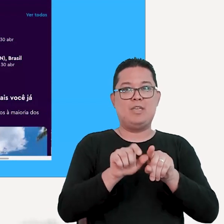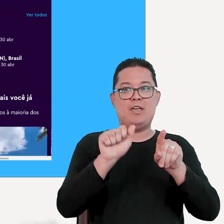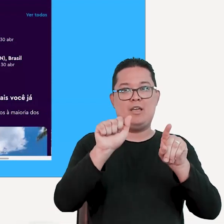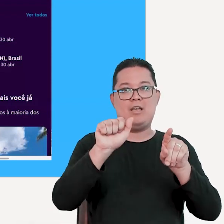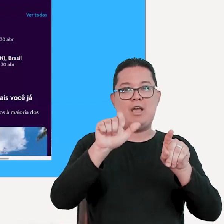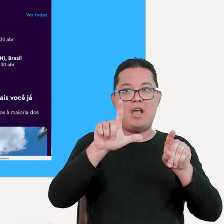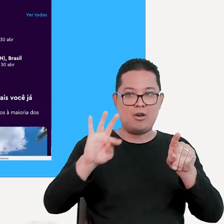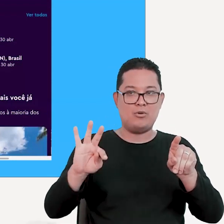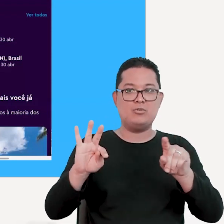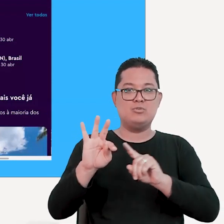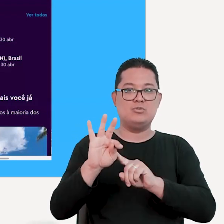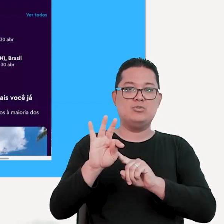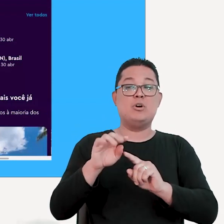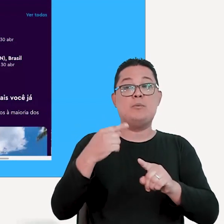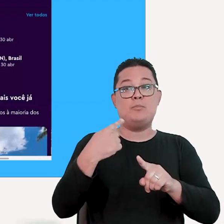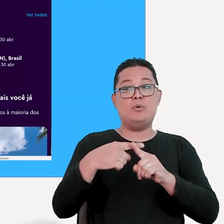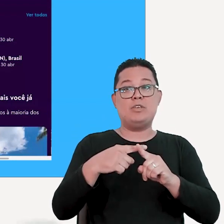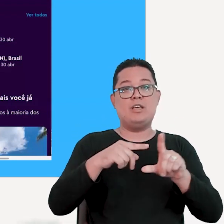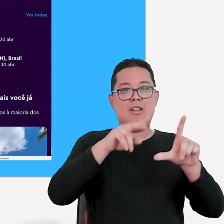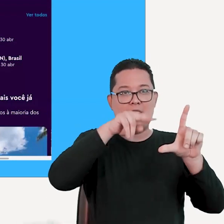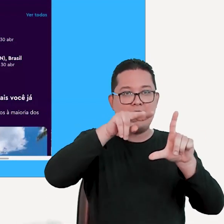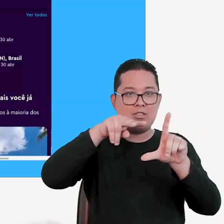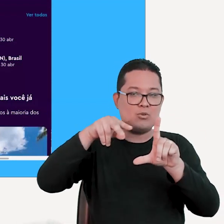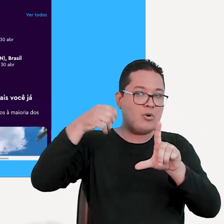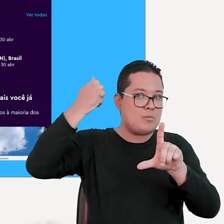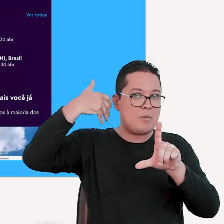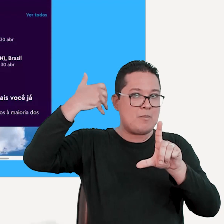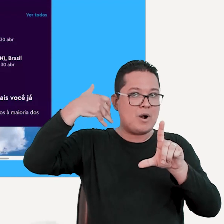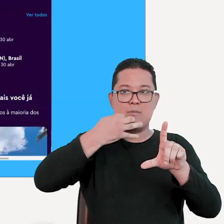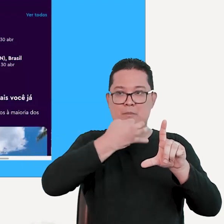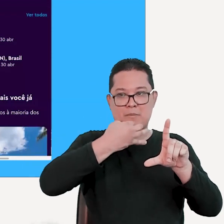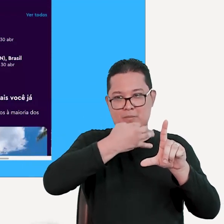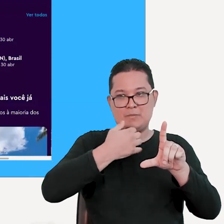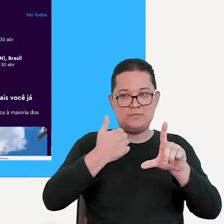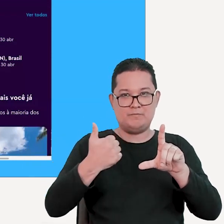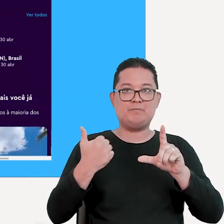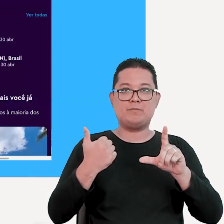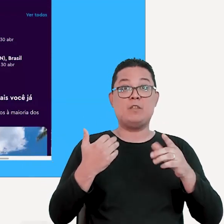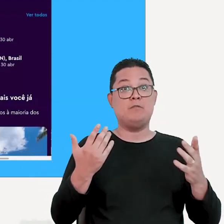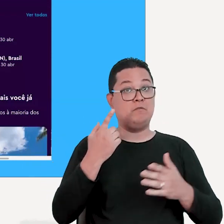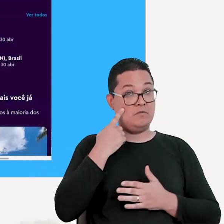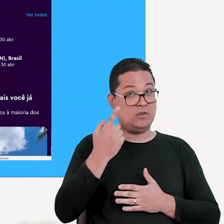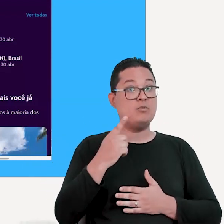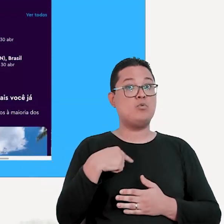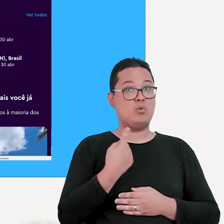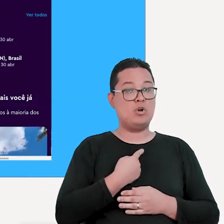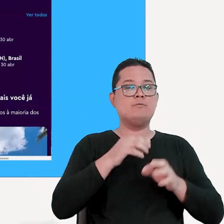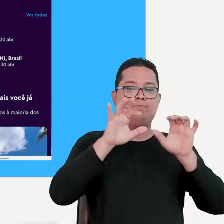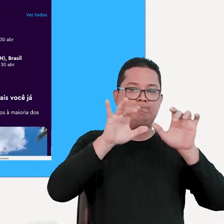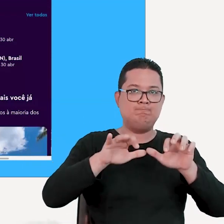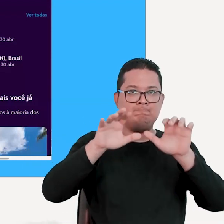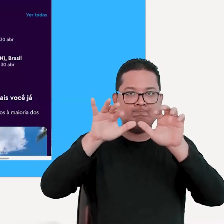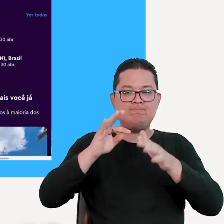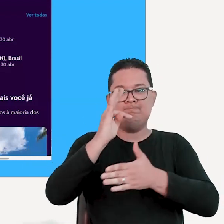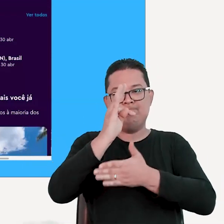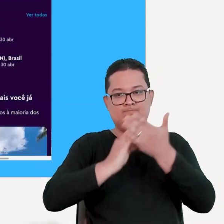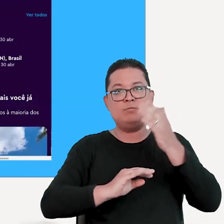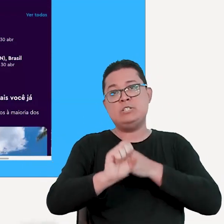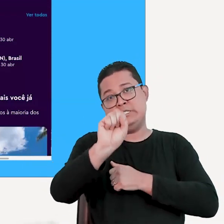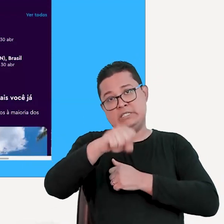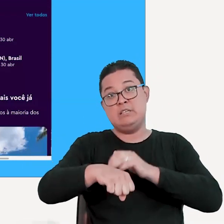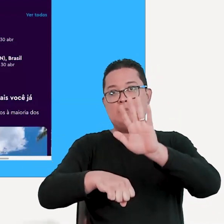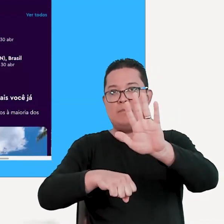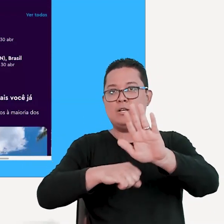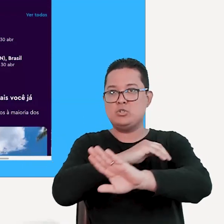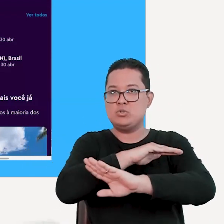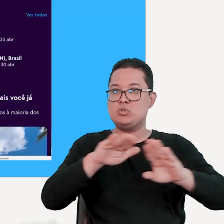olhar muito amplo. Nós fazemos textos, mas a gente também faz muito mais do que isso. A gente faz acessibilidade, a